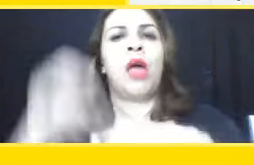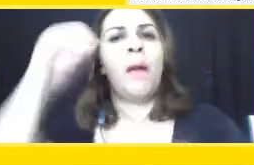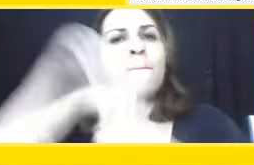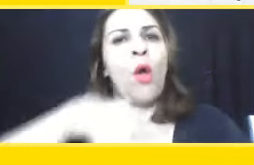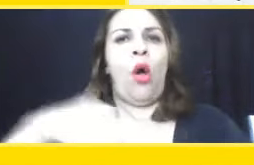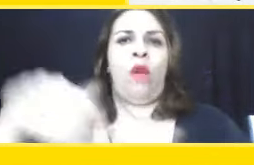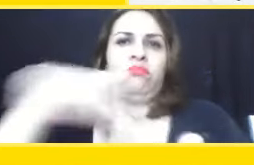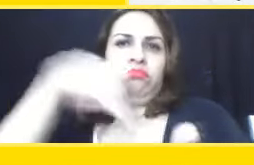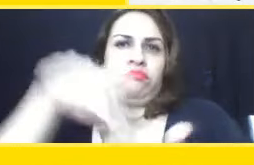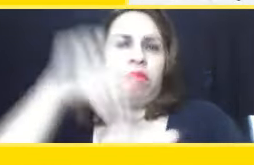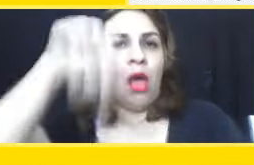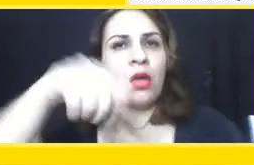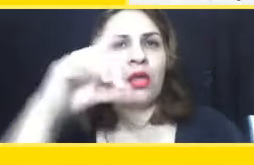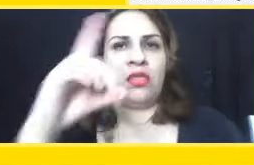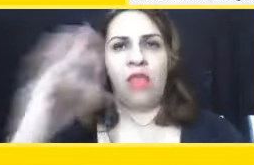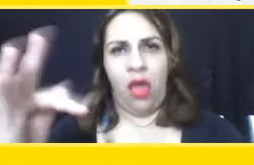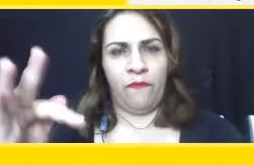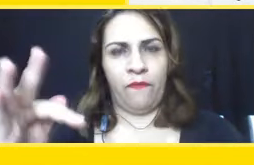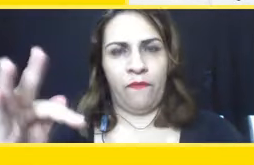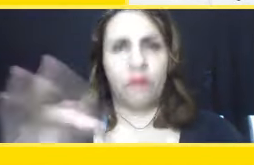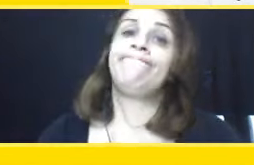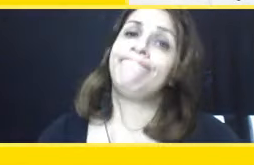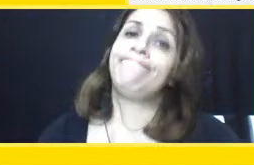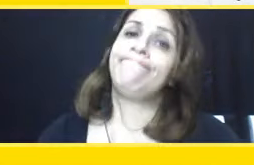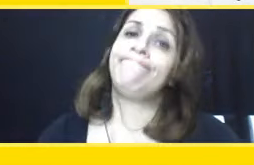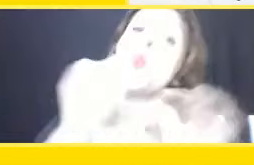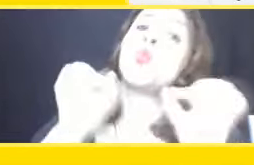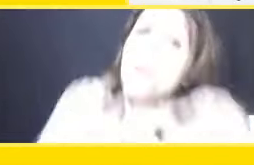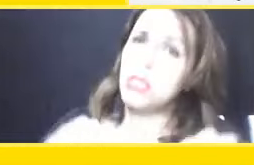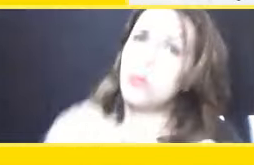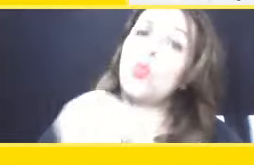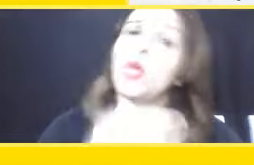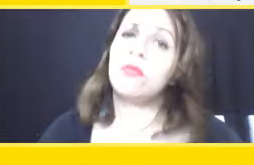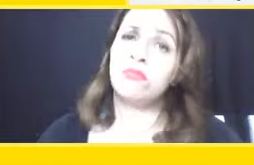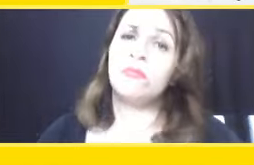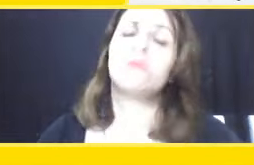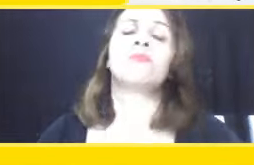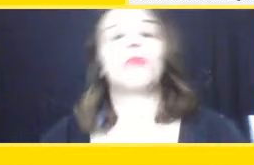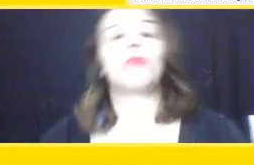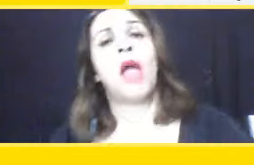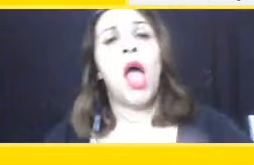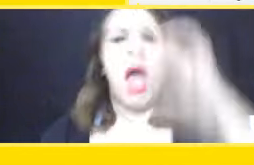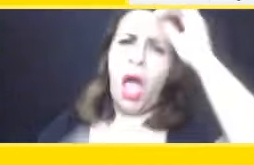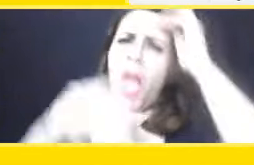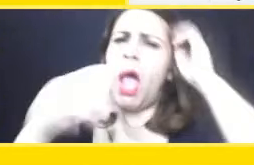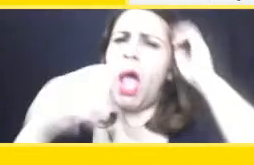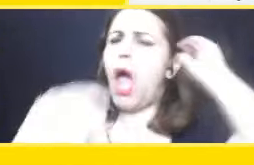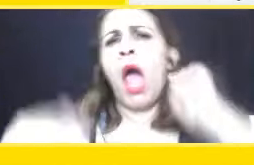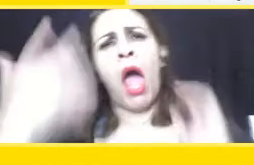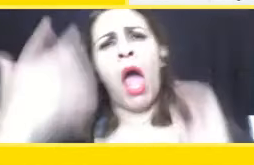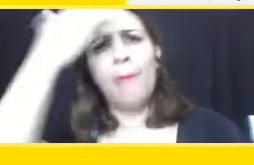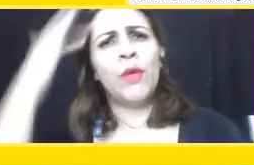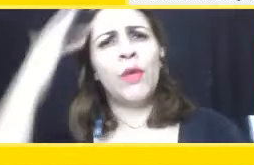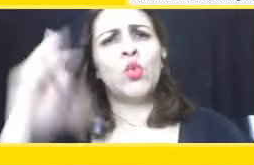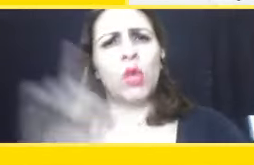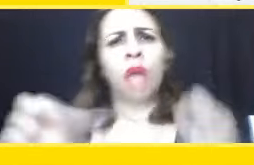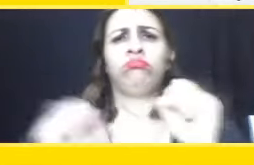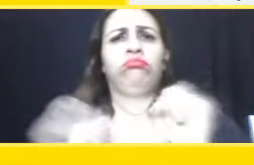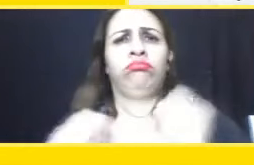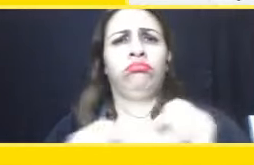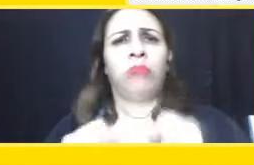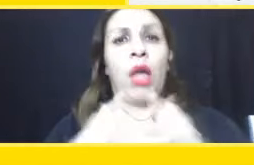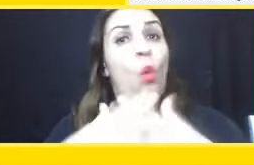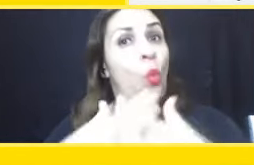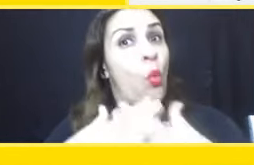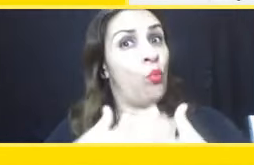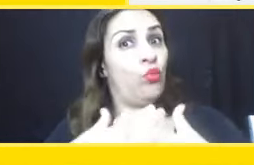Distrito Federal. O que que acontece, Edilson? Muitas vezes, a pessoa que tem epilepsia, ela é confundida